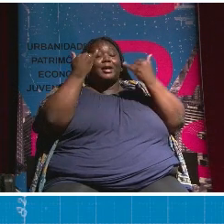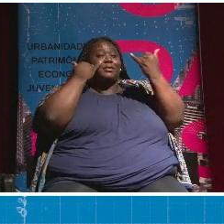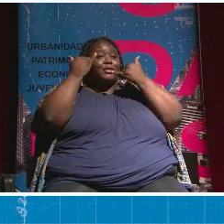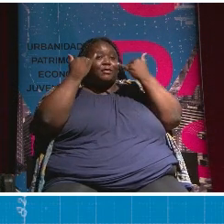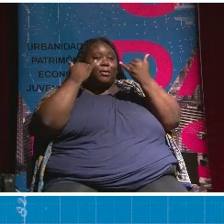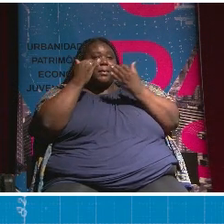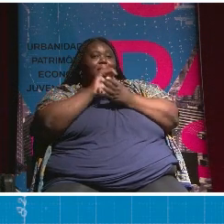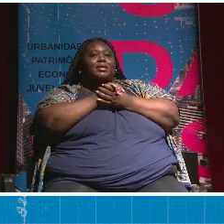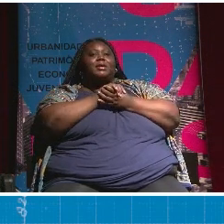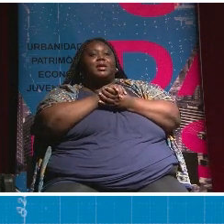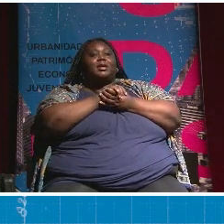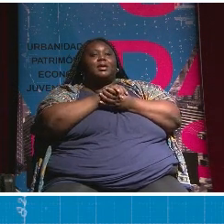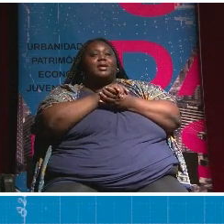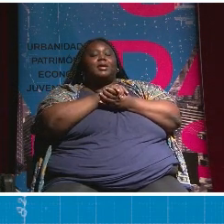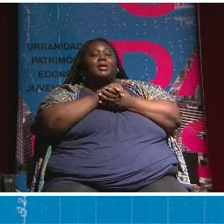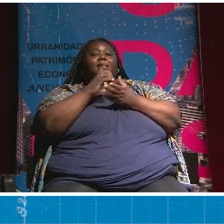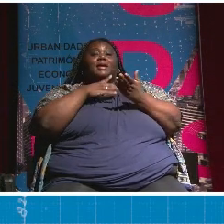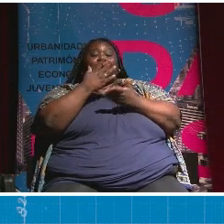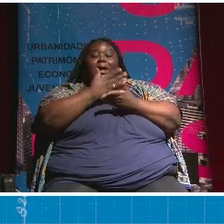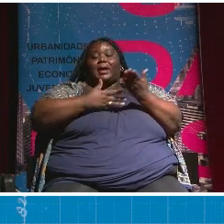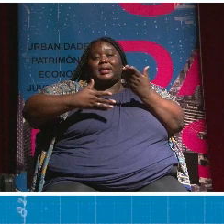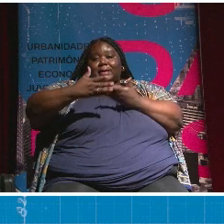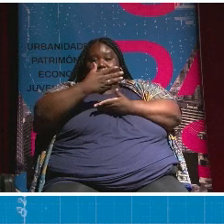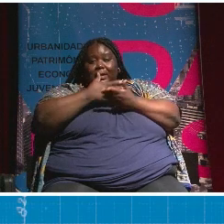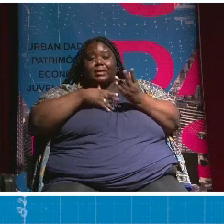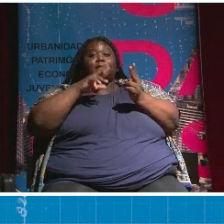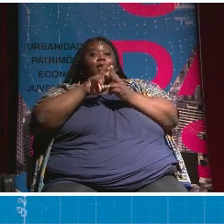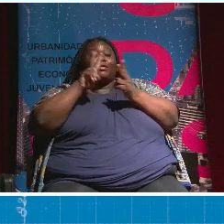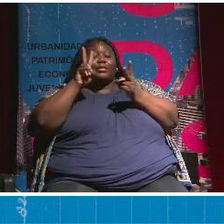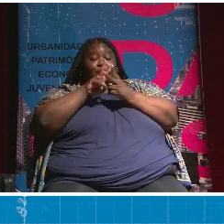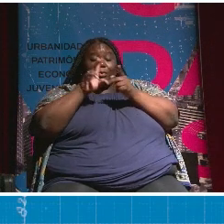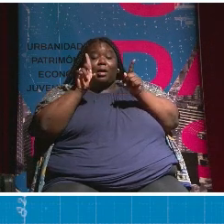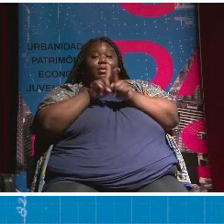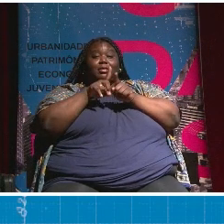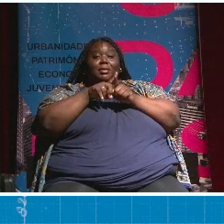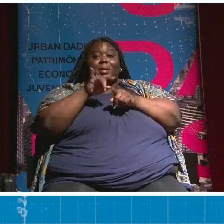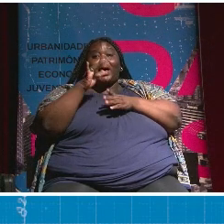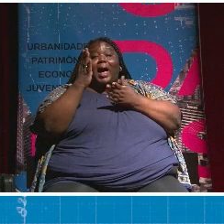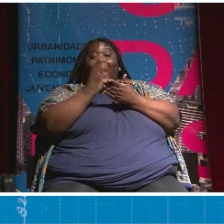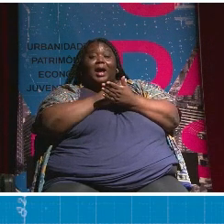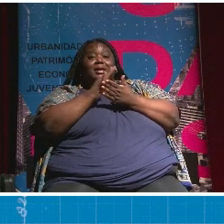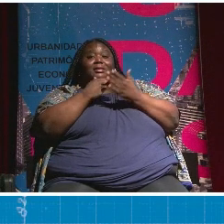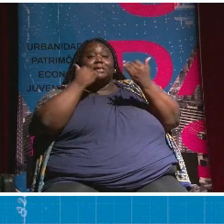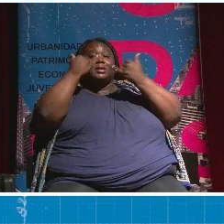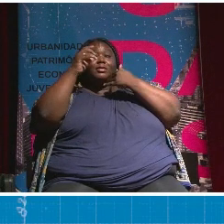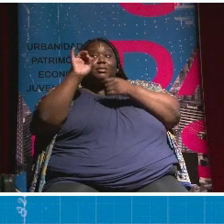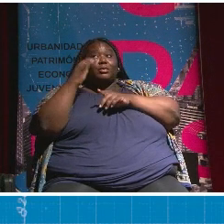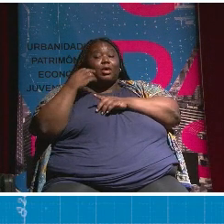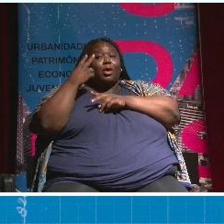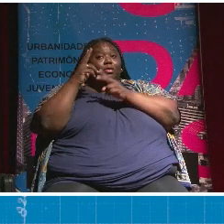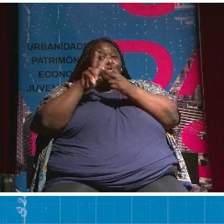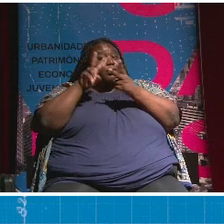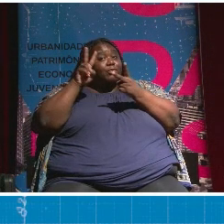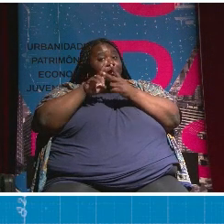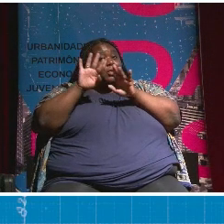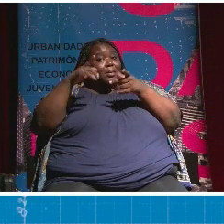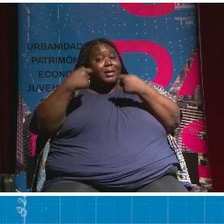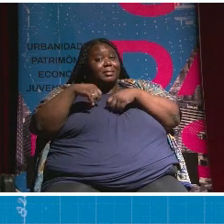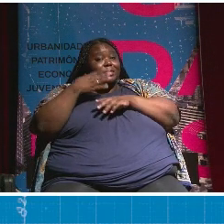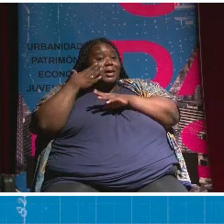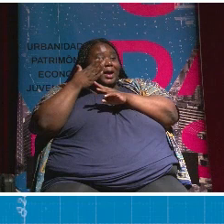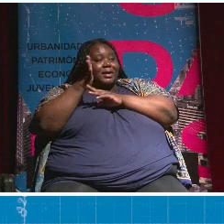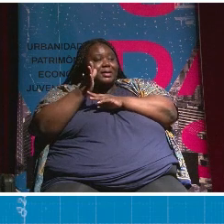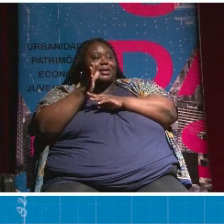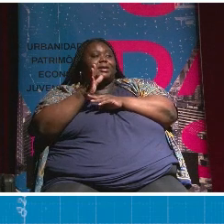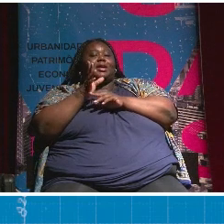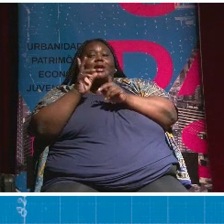informações, ter essa literacia digital para também acessar essas informações, porque às vezes as informações estão lá, mas estão difíceis de serem